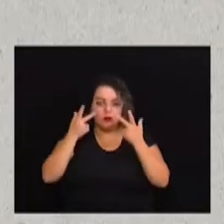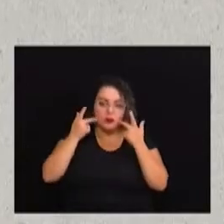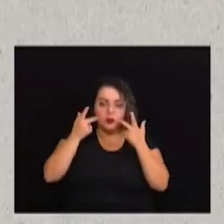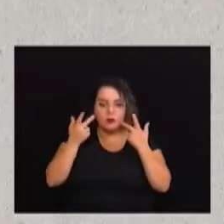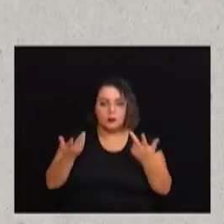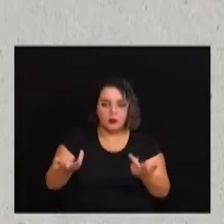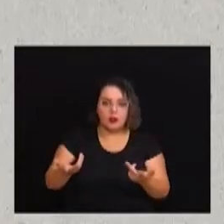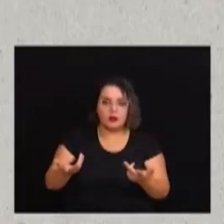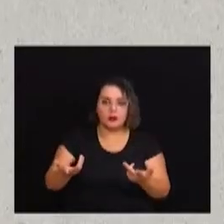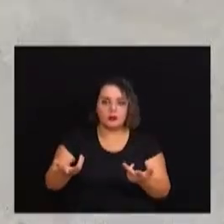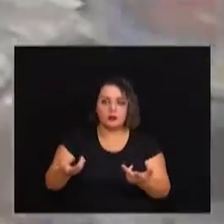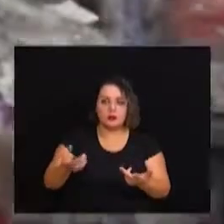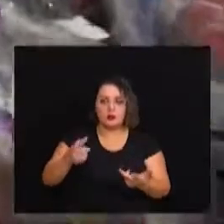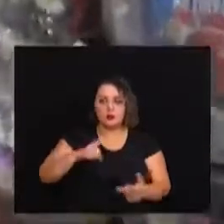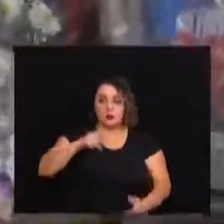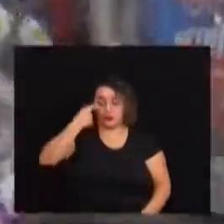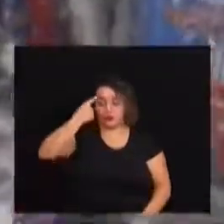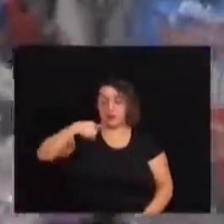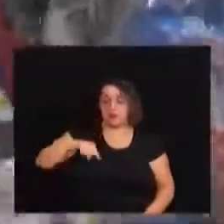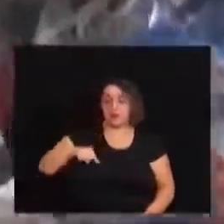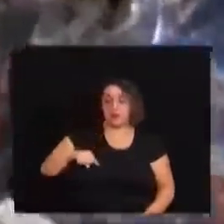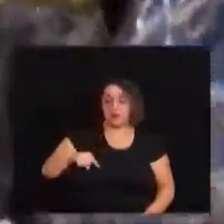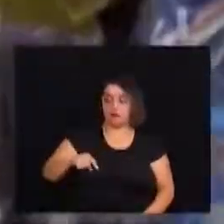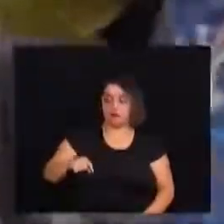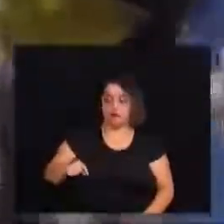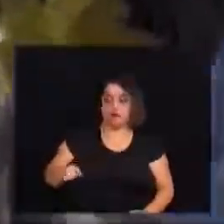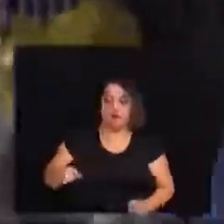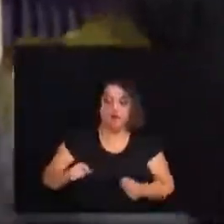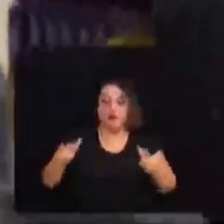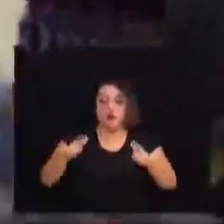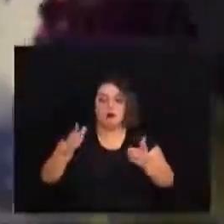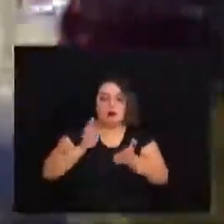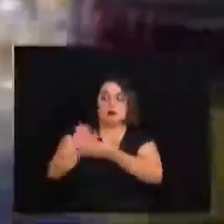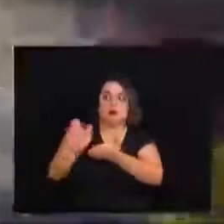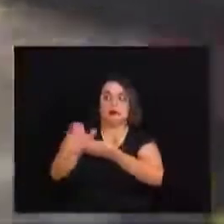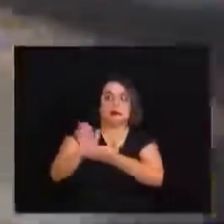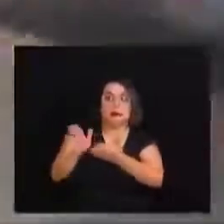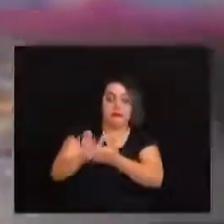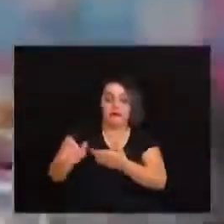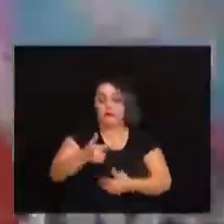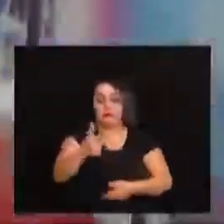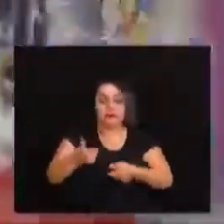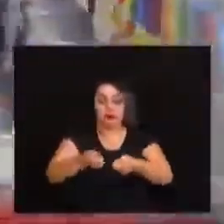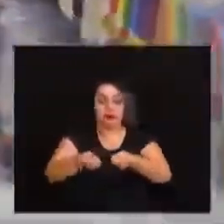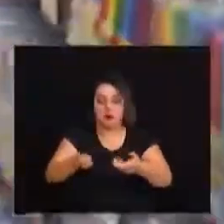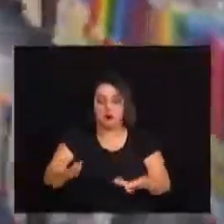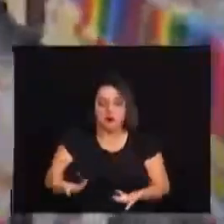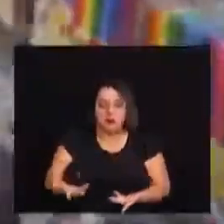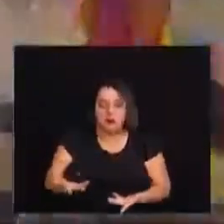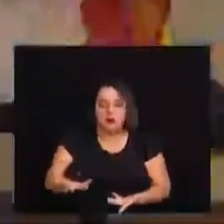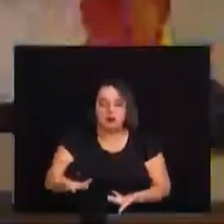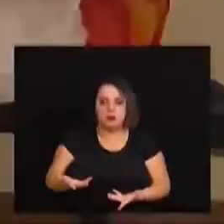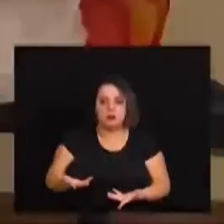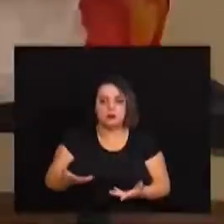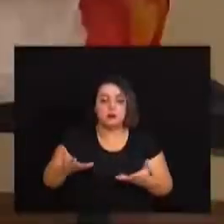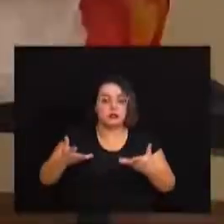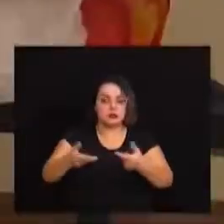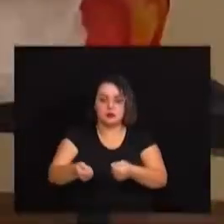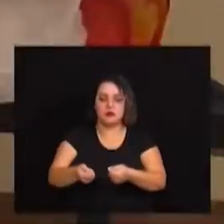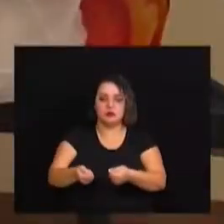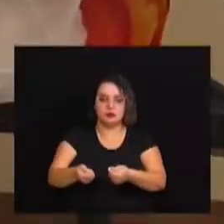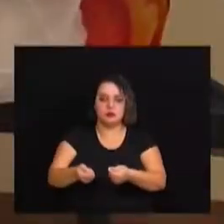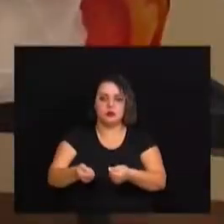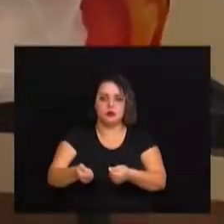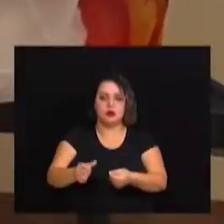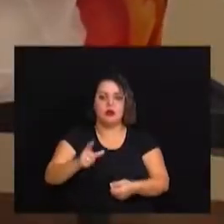Geralmente, existem alguns perfis que têm isso um pouco mais latente. Os gastadores, os descontrolados, mas em todos eles,